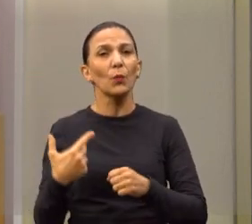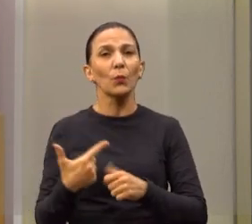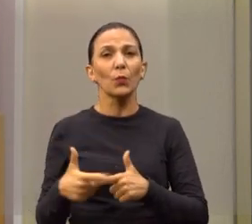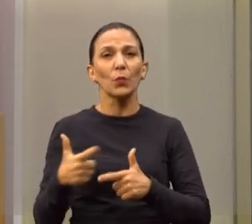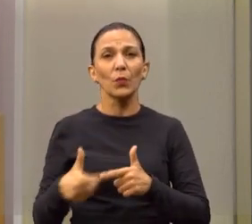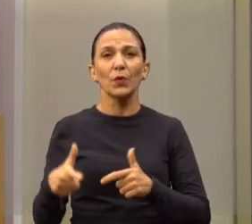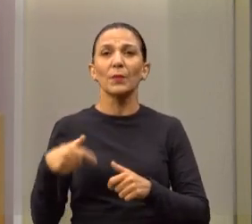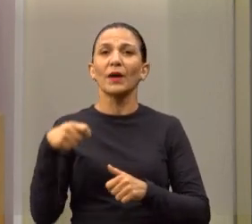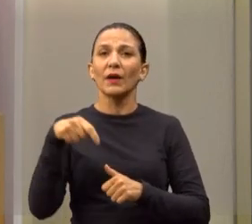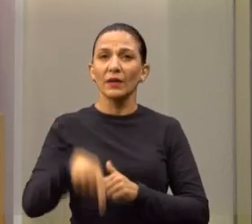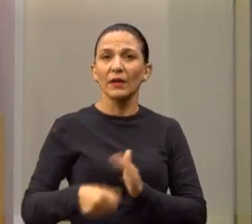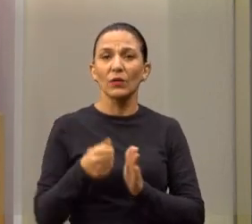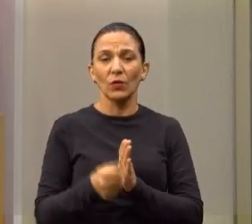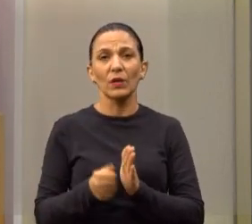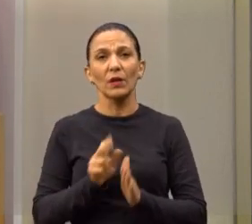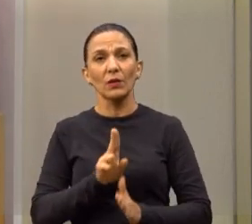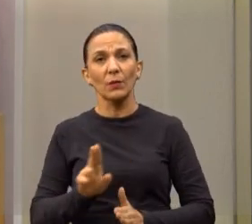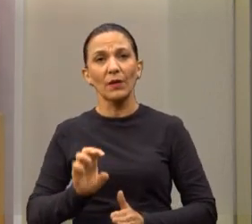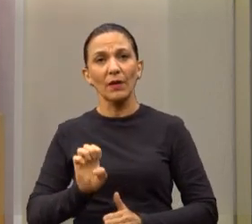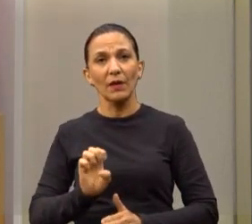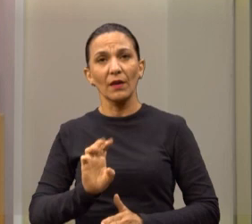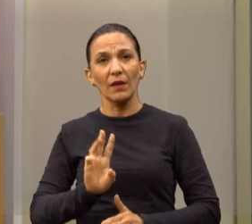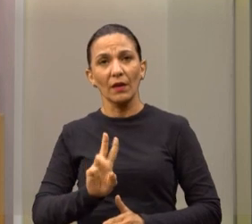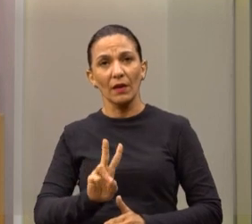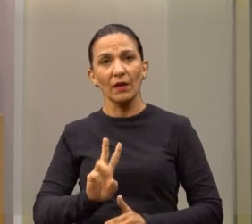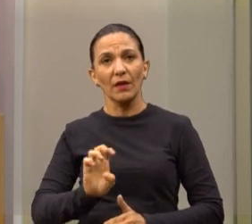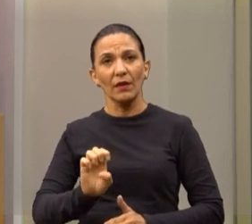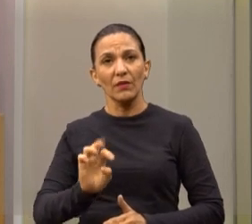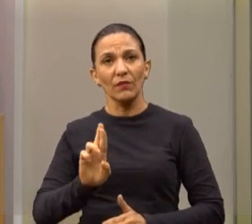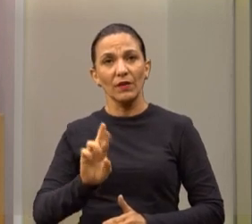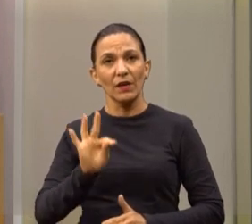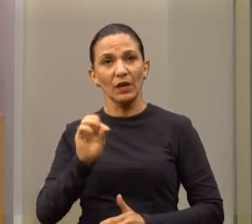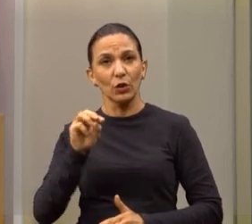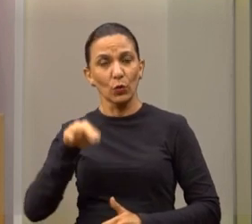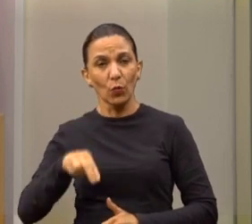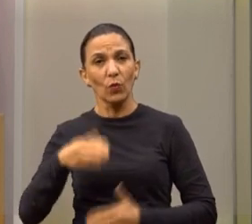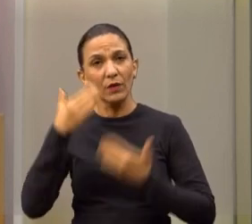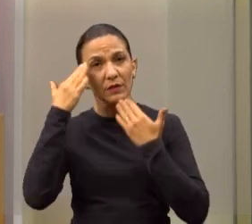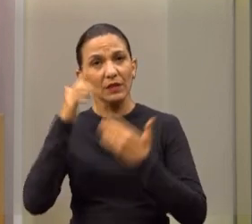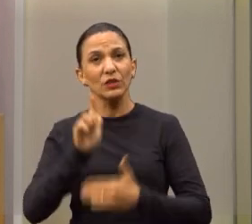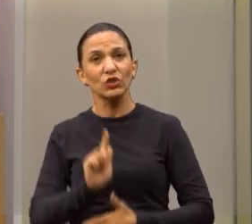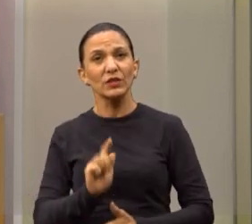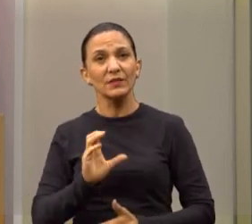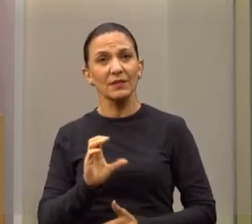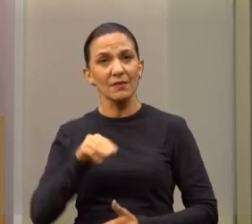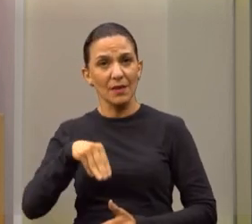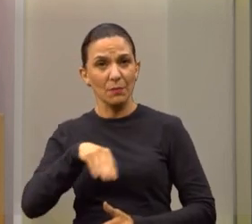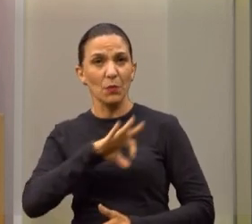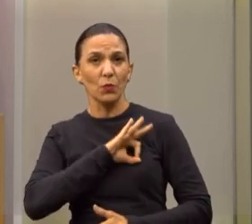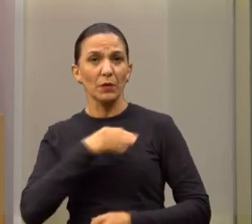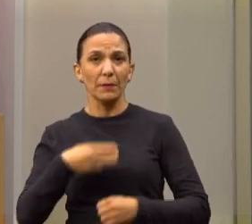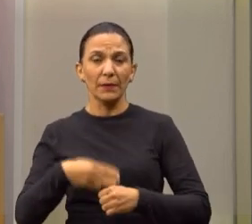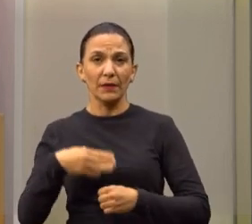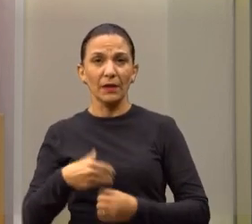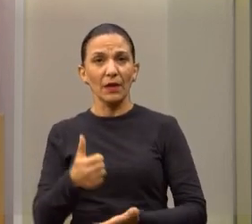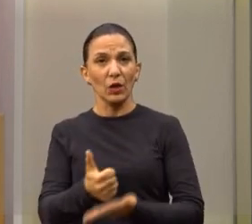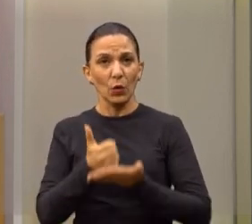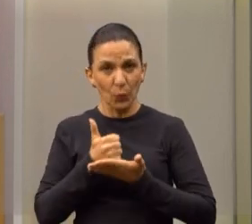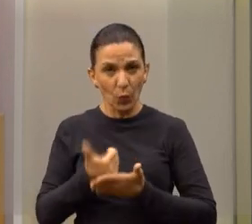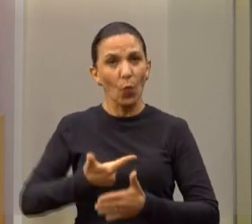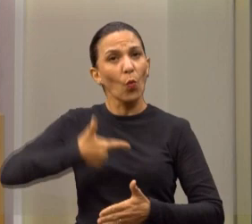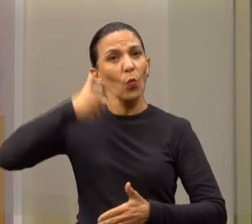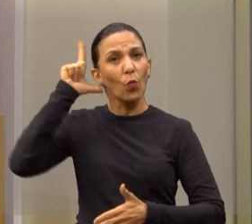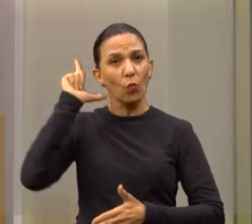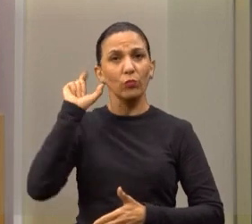município. Em nome do Everton, eu gostaria de agradecer à GCM por todo o apoio prestado a nós na data